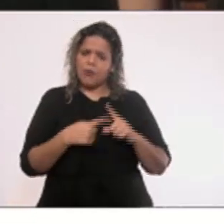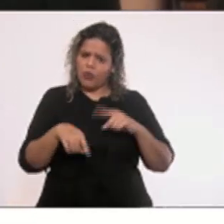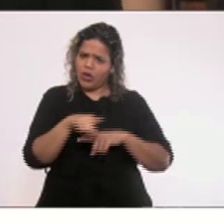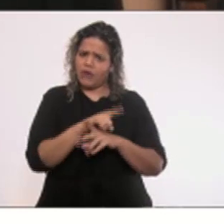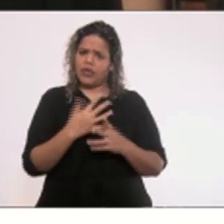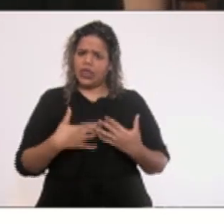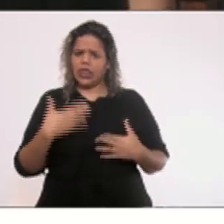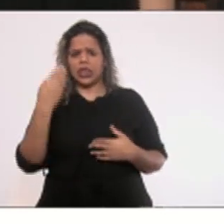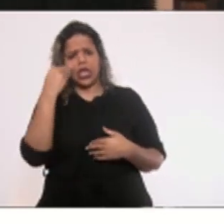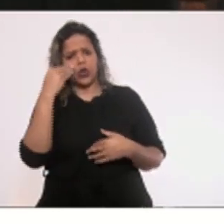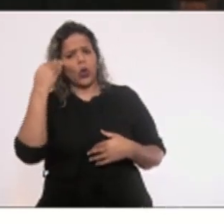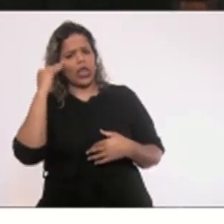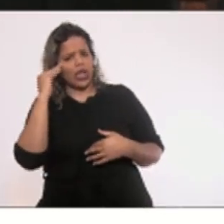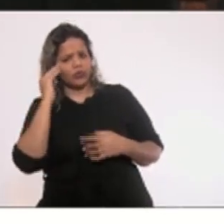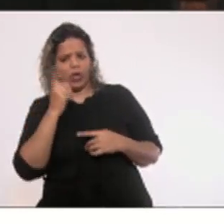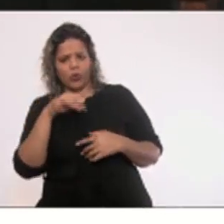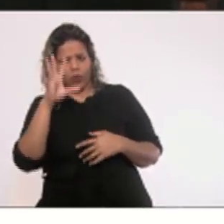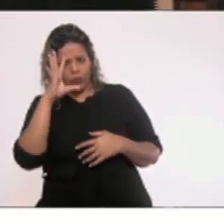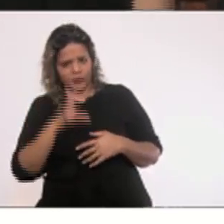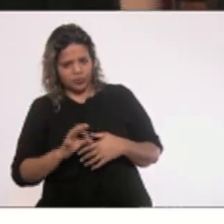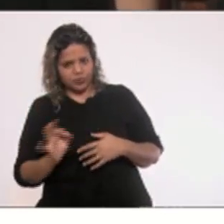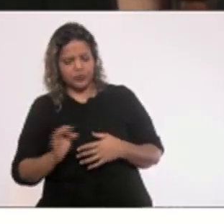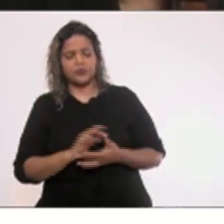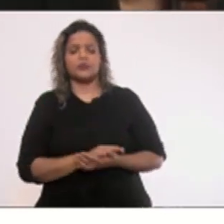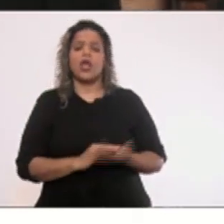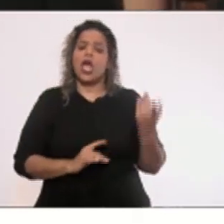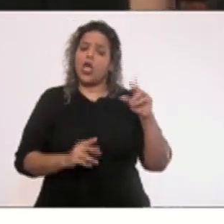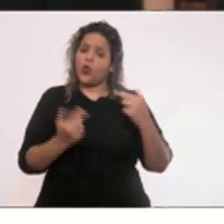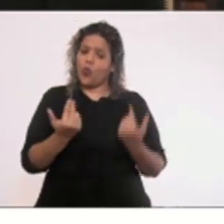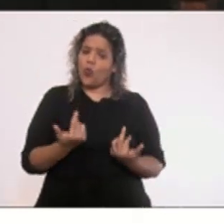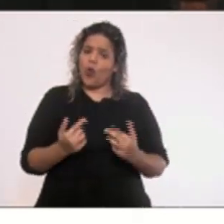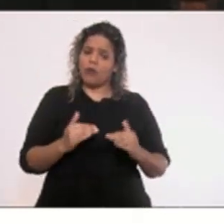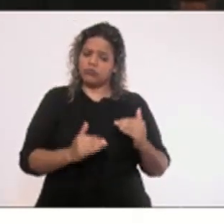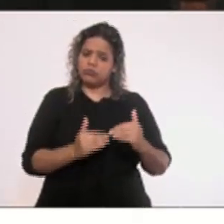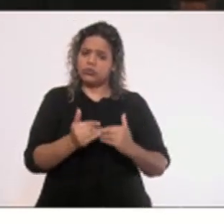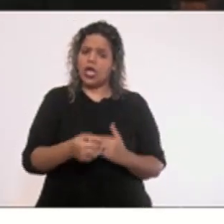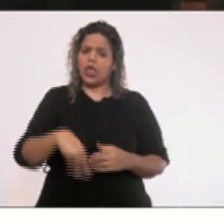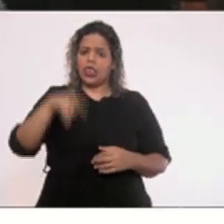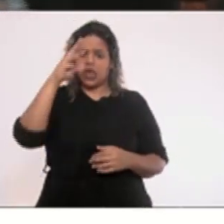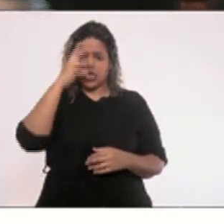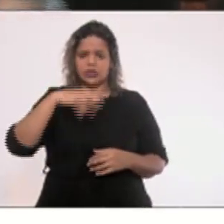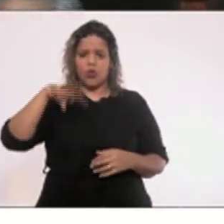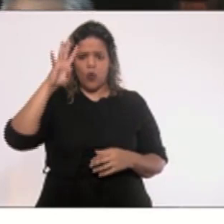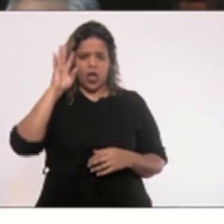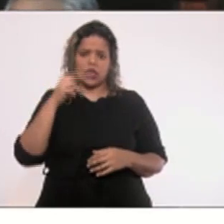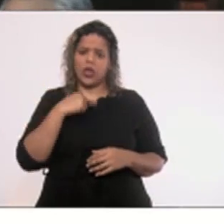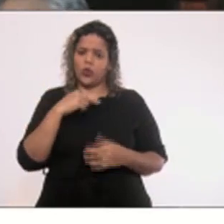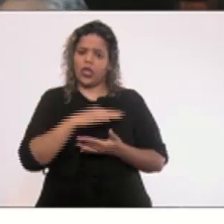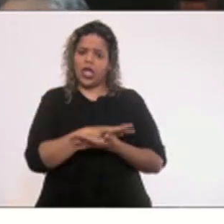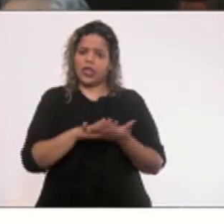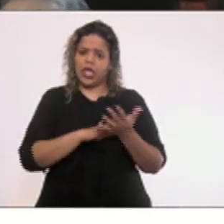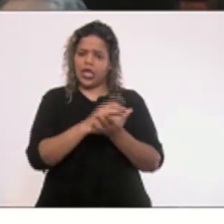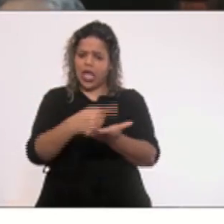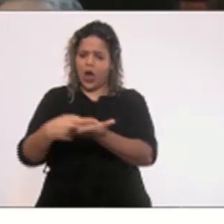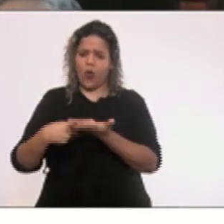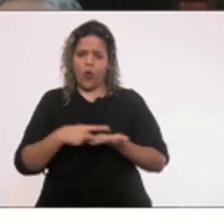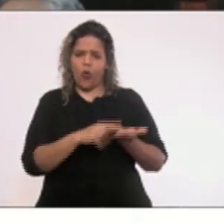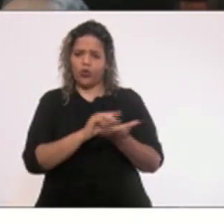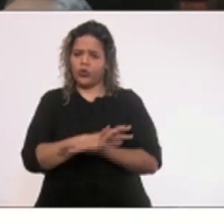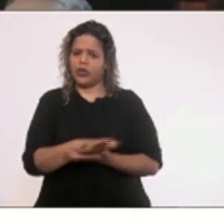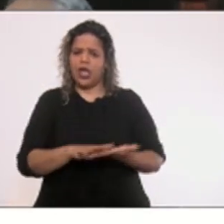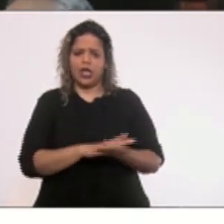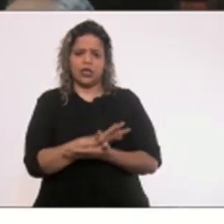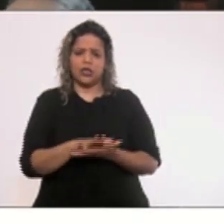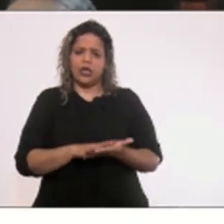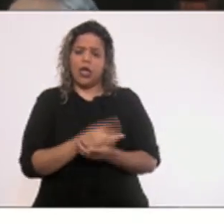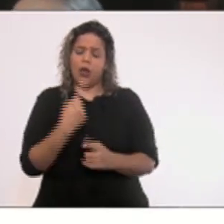tentou o entendimento, não foi possível, não é isso? É igual a sessão que vamos ter terça e quarta, não dá para fazer mais acordo. Eu não abro mão, porque